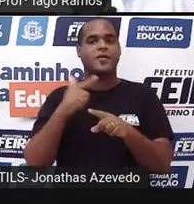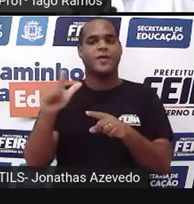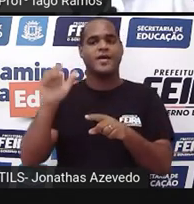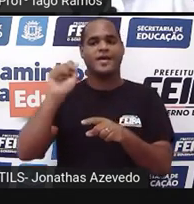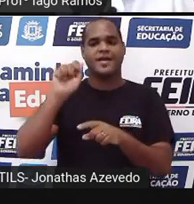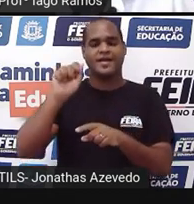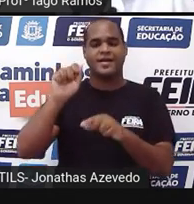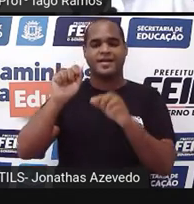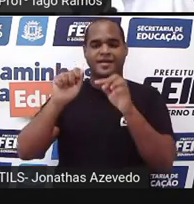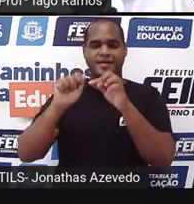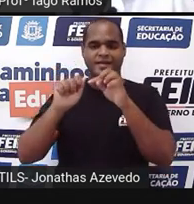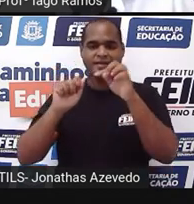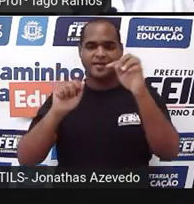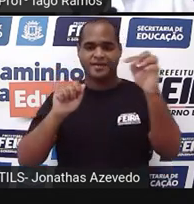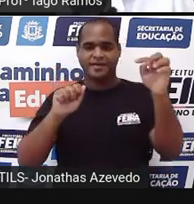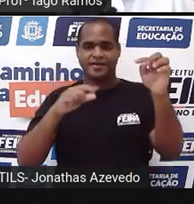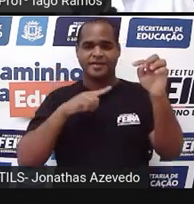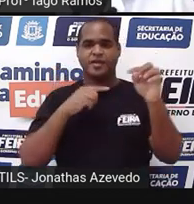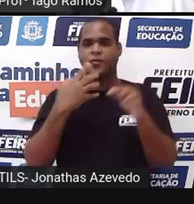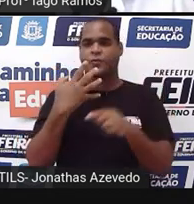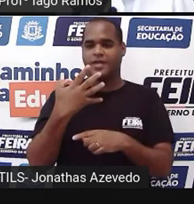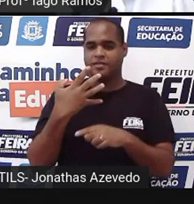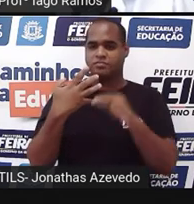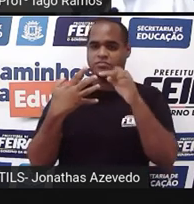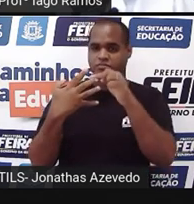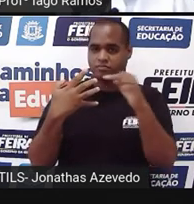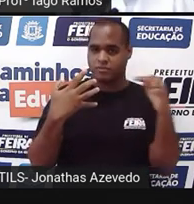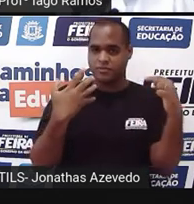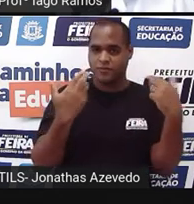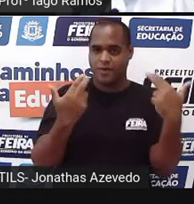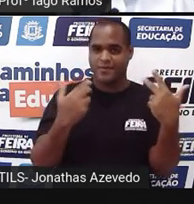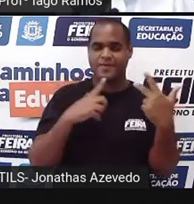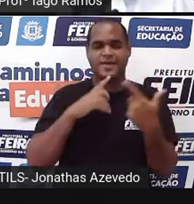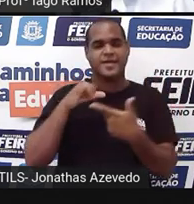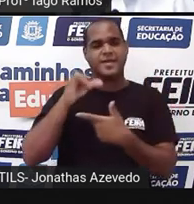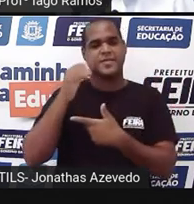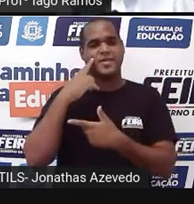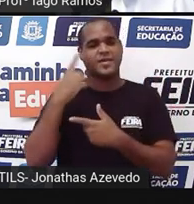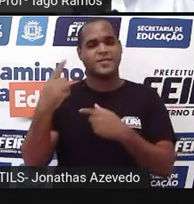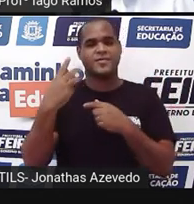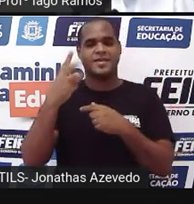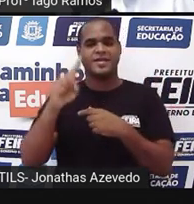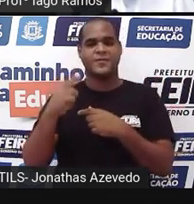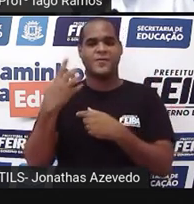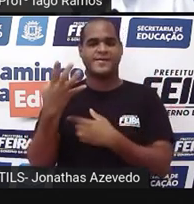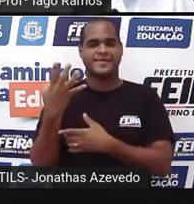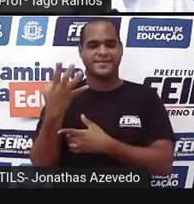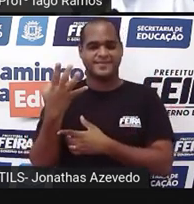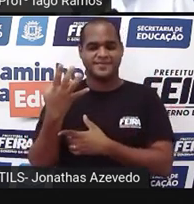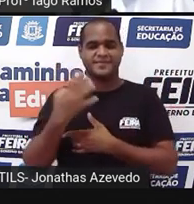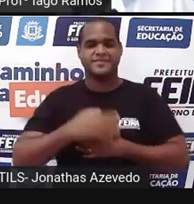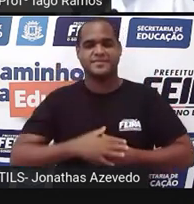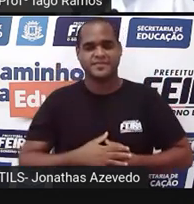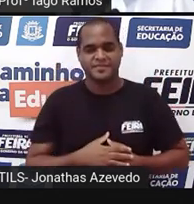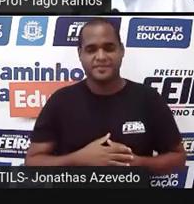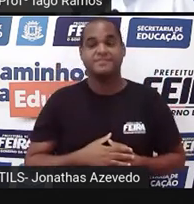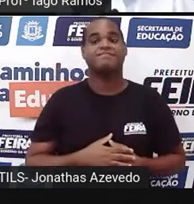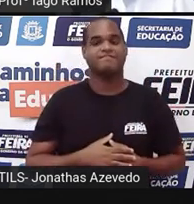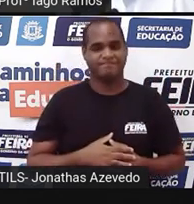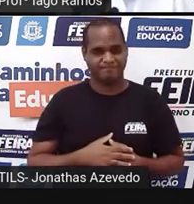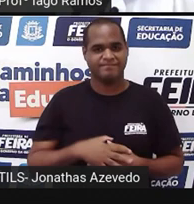no eixo vertical ele bate no quatro que é o y aqui o par ó três e quatro